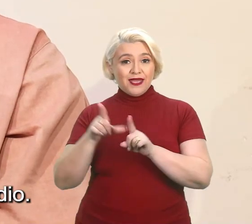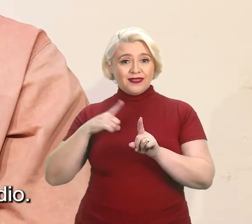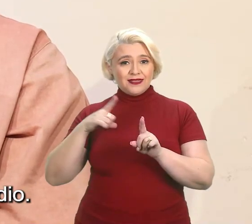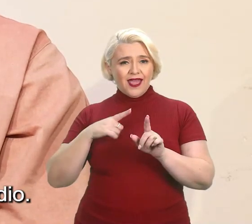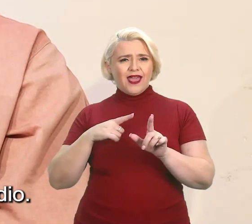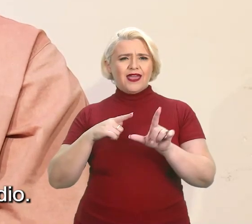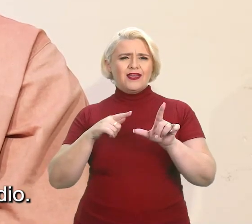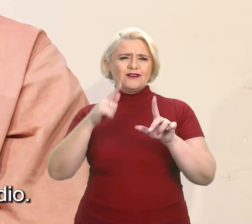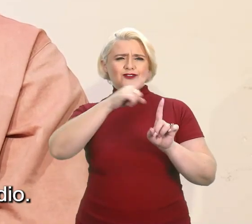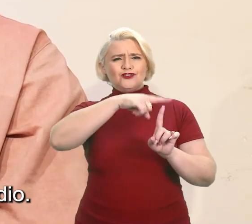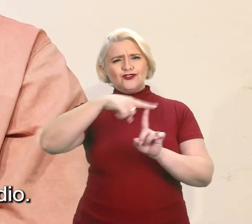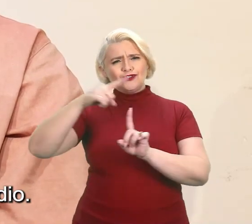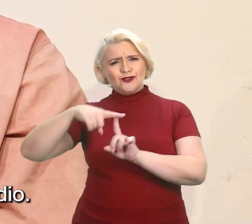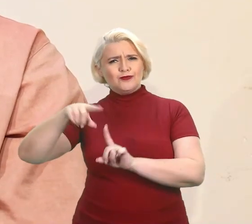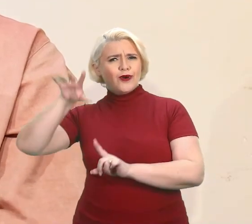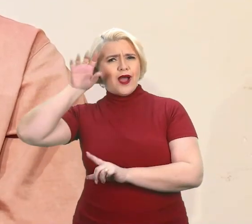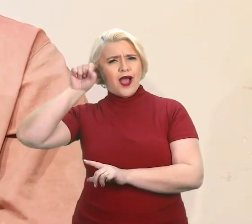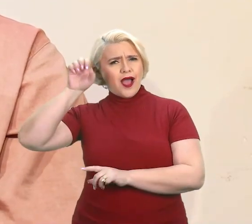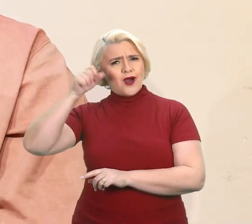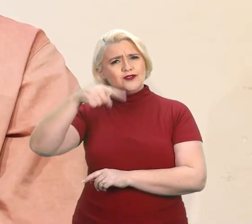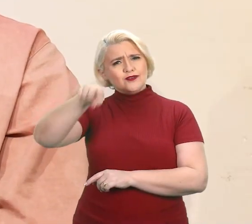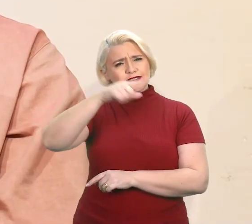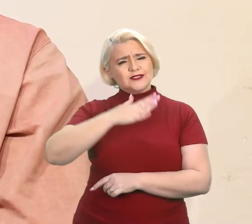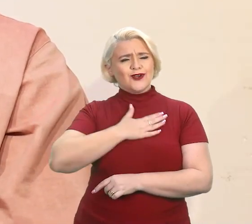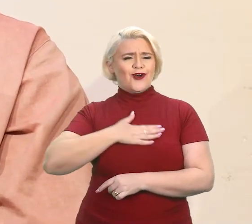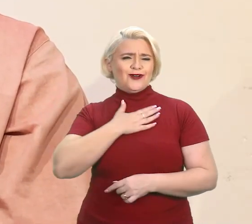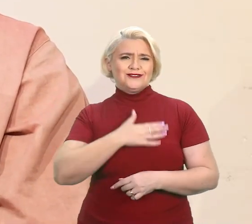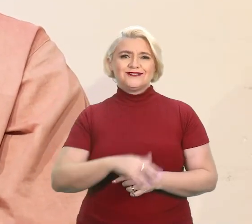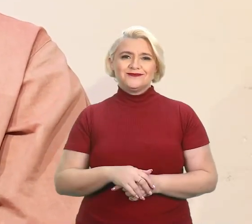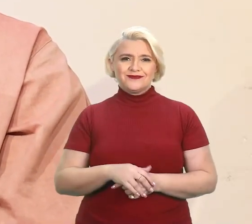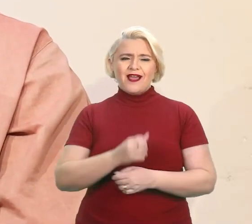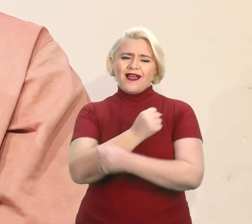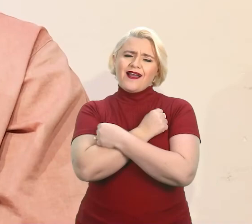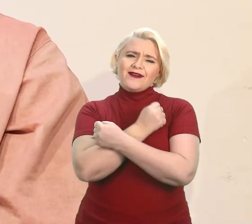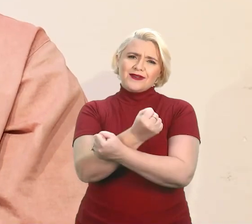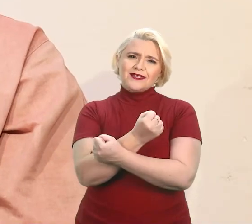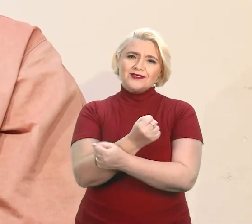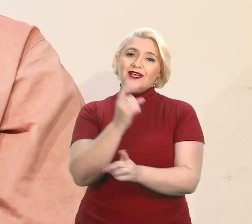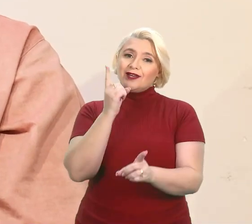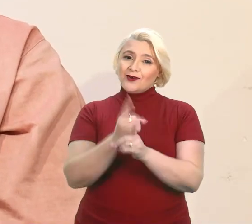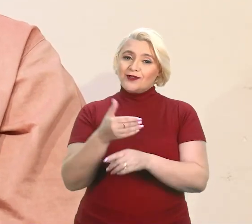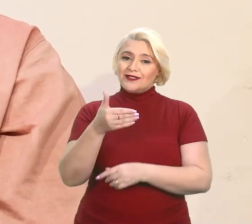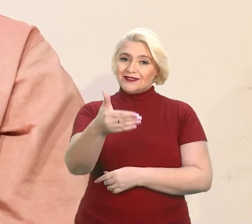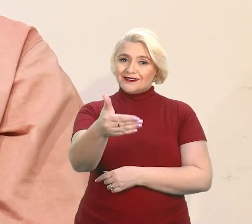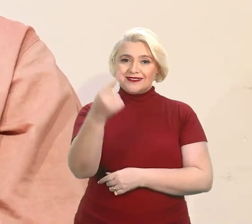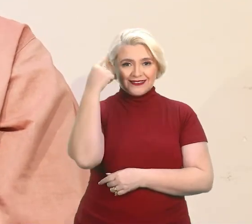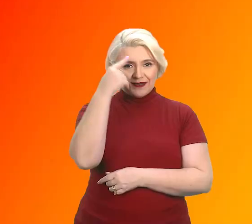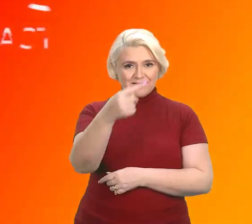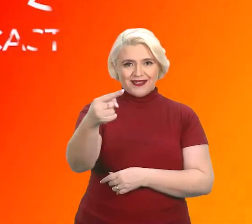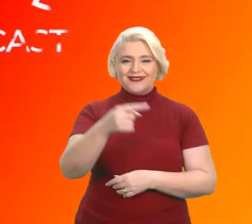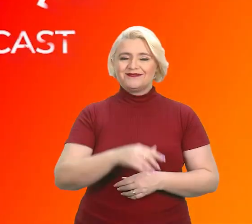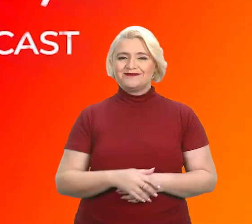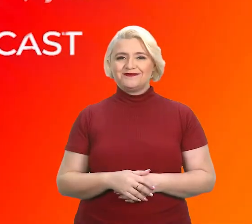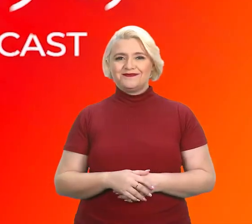nas plataformas de áudio que você mais conhece. Grande abraço e até a próxima semana.